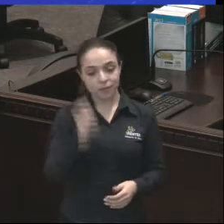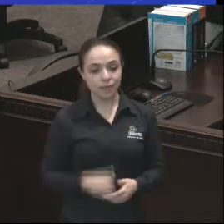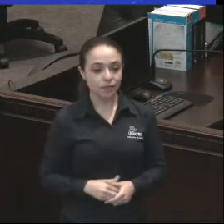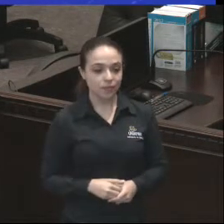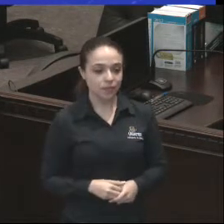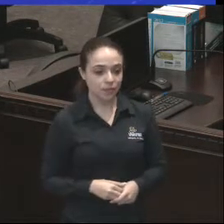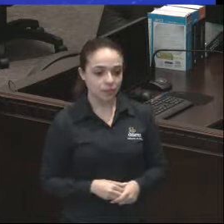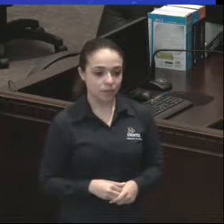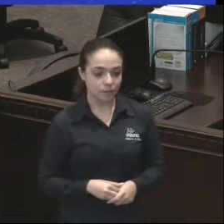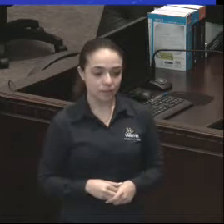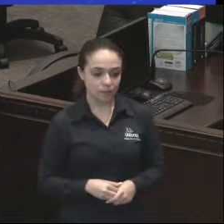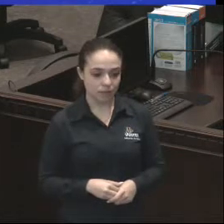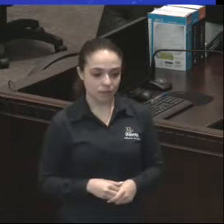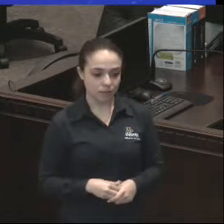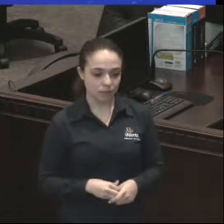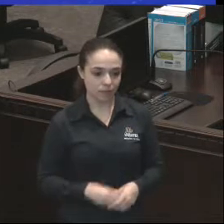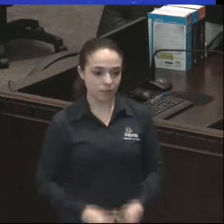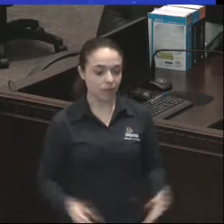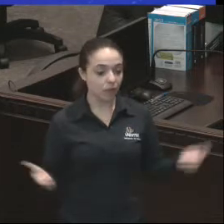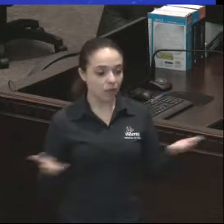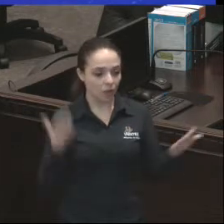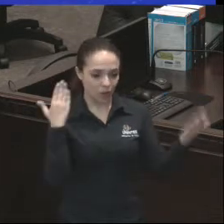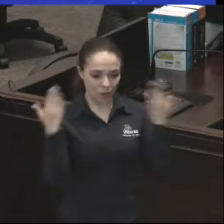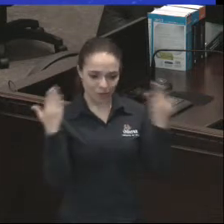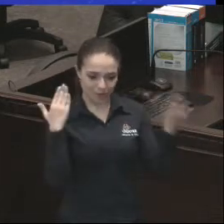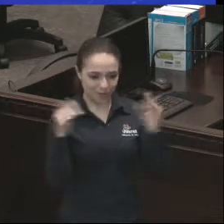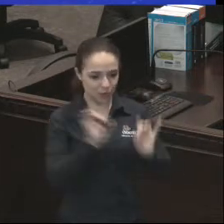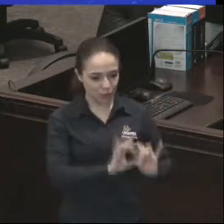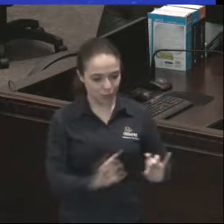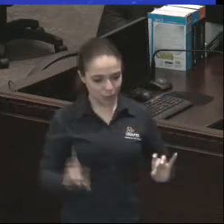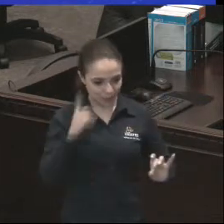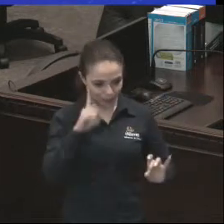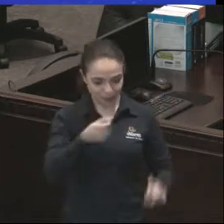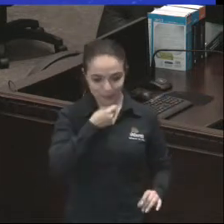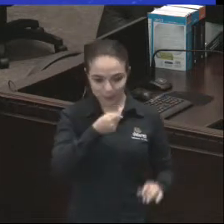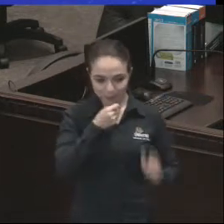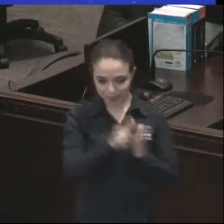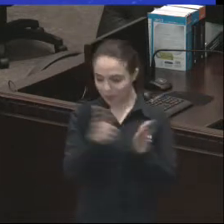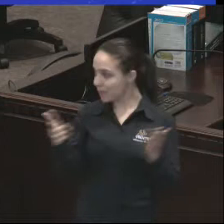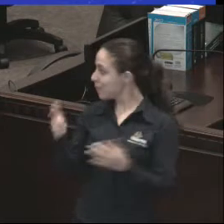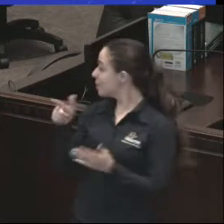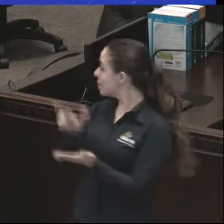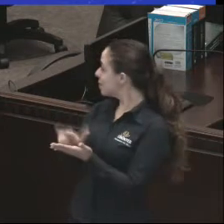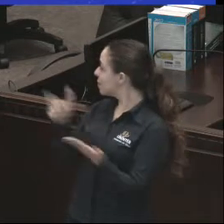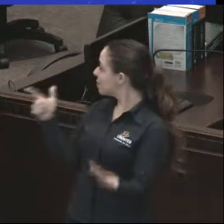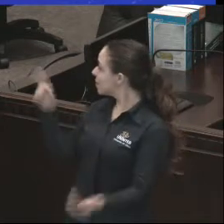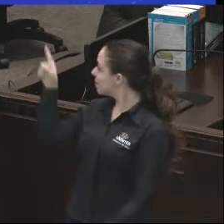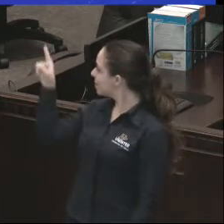E para trazer um pouco mais para o nosso dia a dia, a gente tem essa reportagem aqui que foi publicada